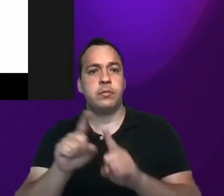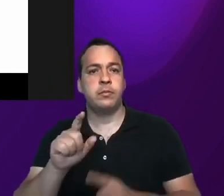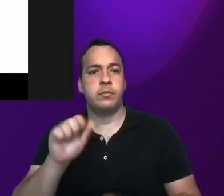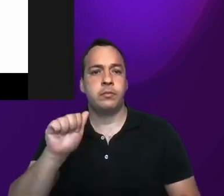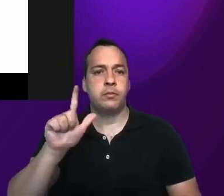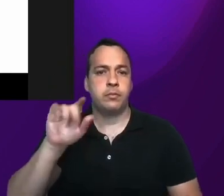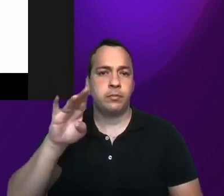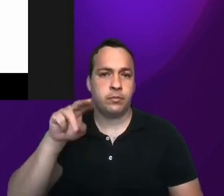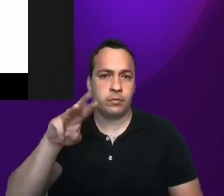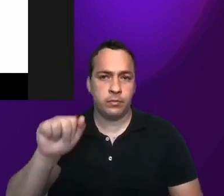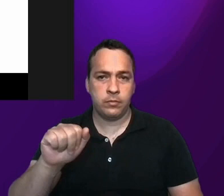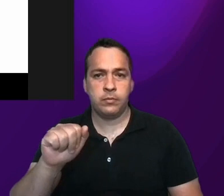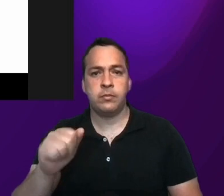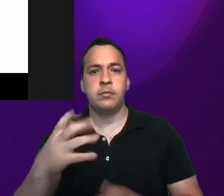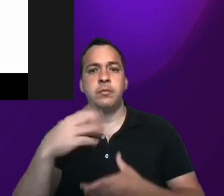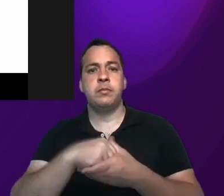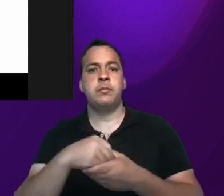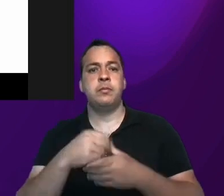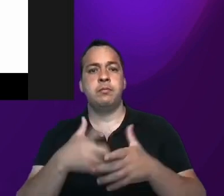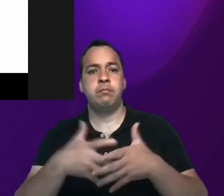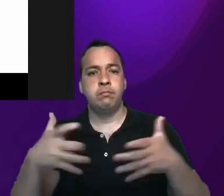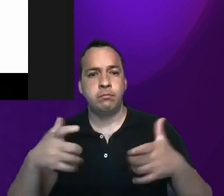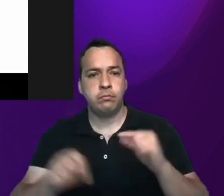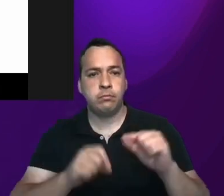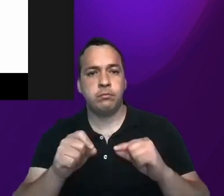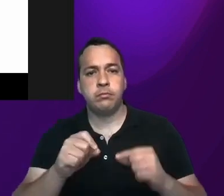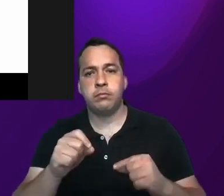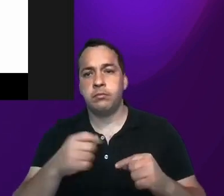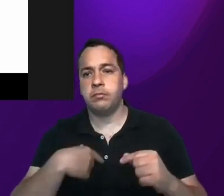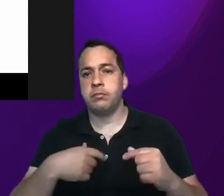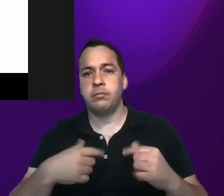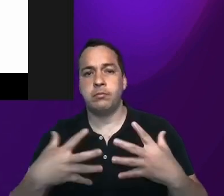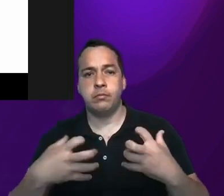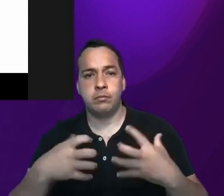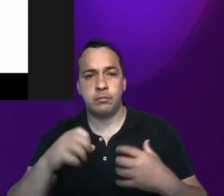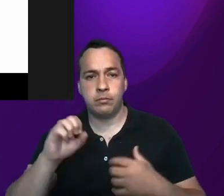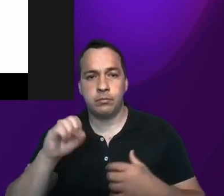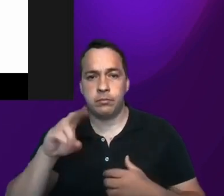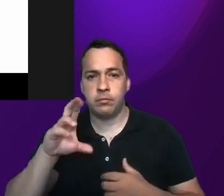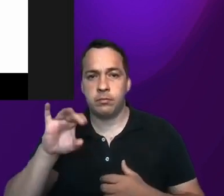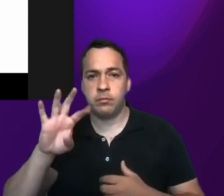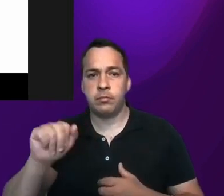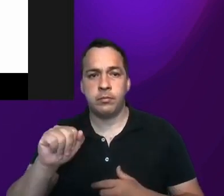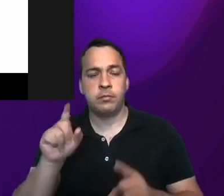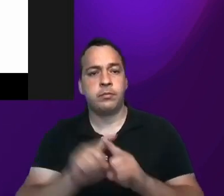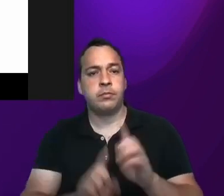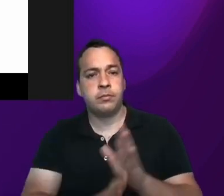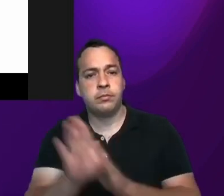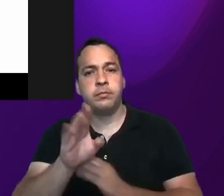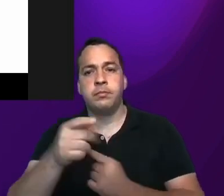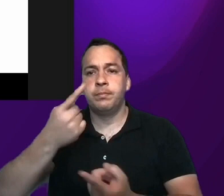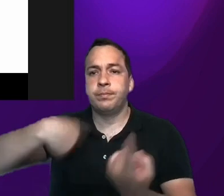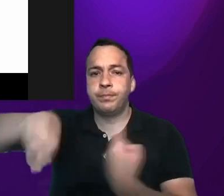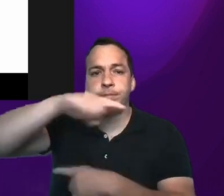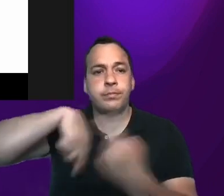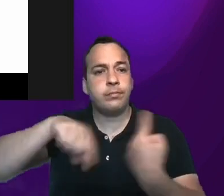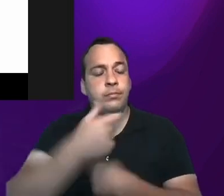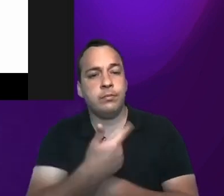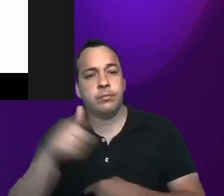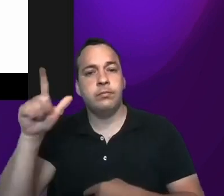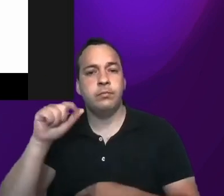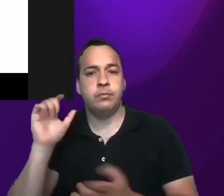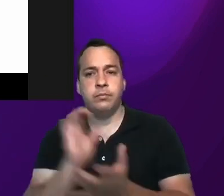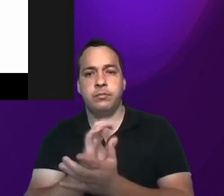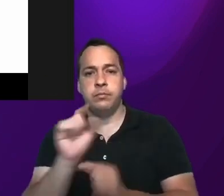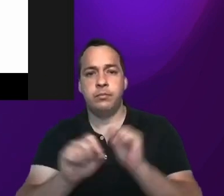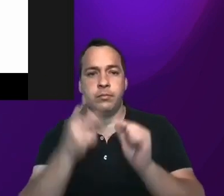pressão linfótica, e com isso aumentar a mobilização de fluidos de outros compartimentos para